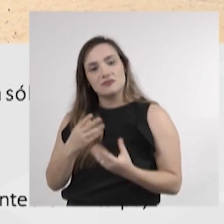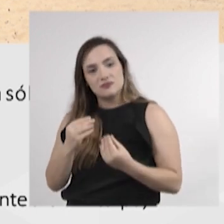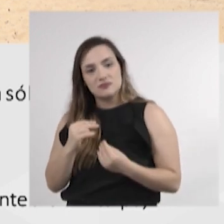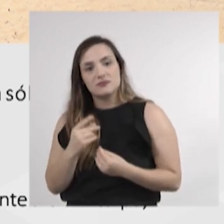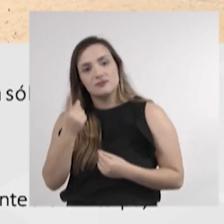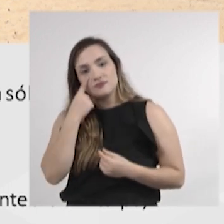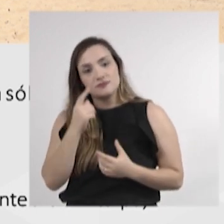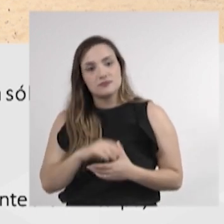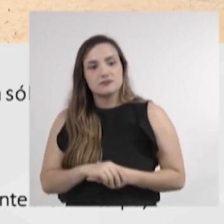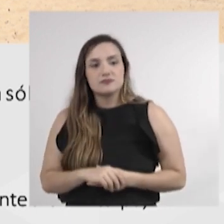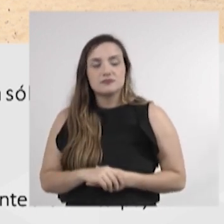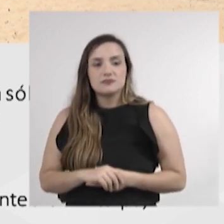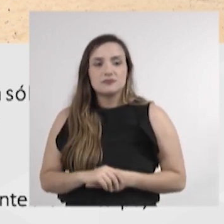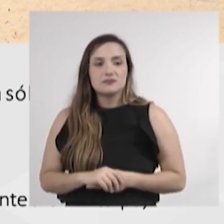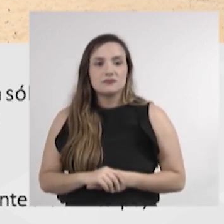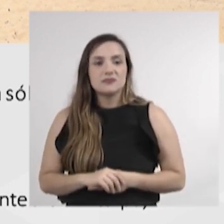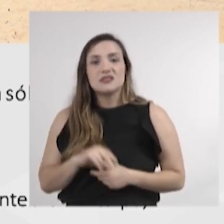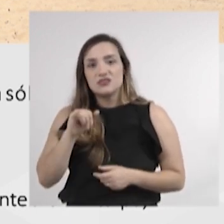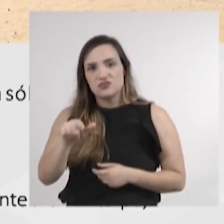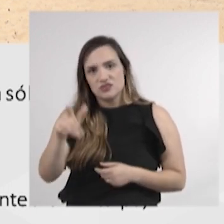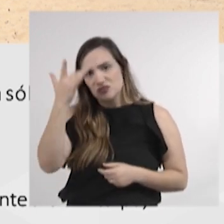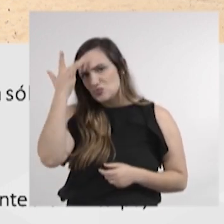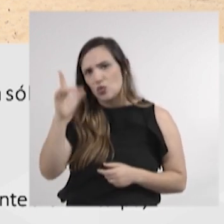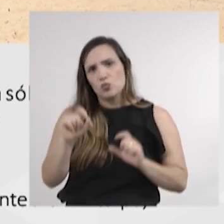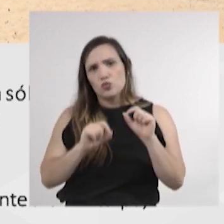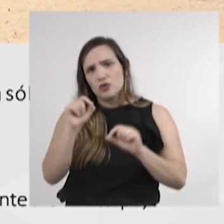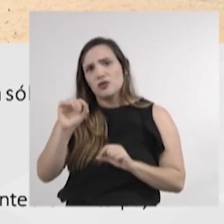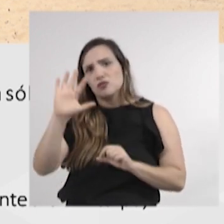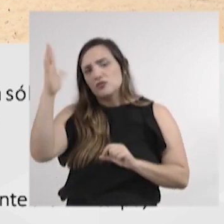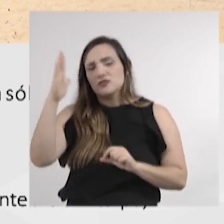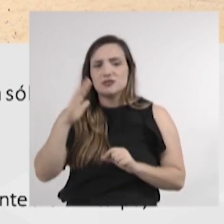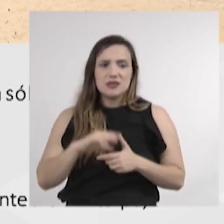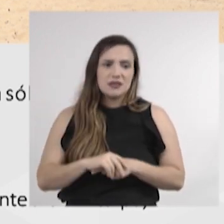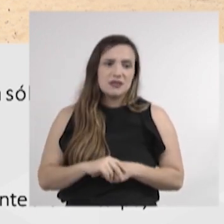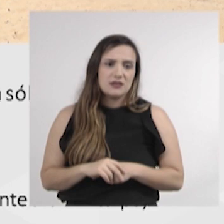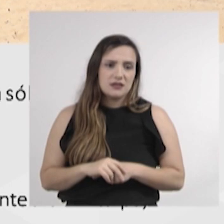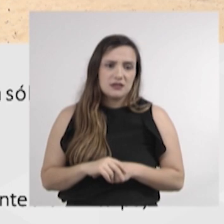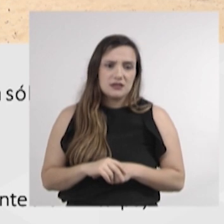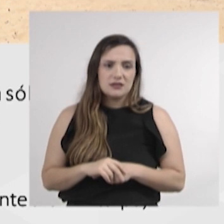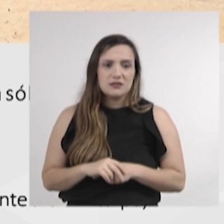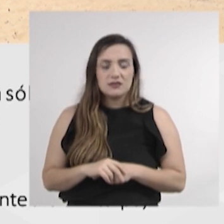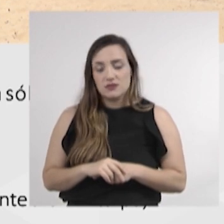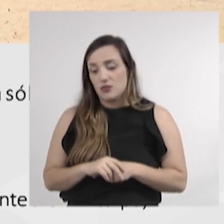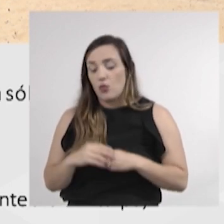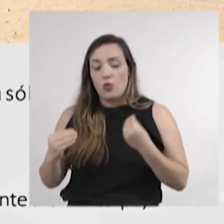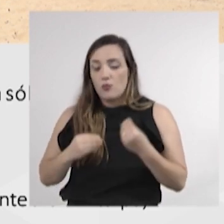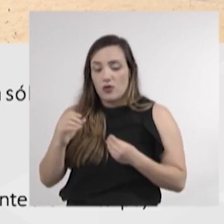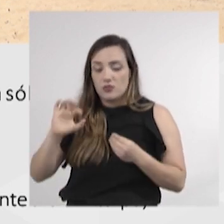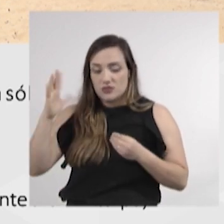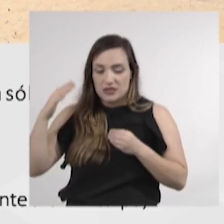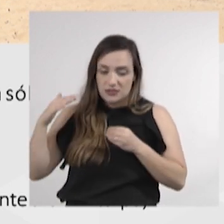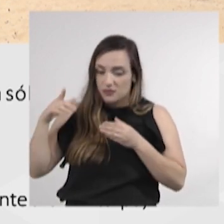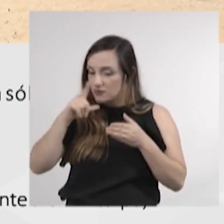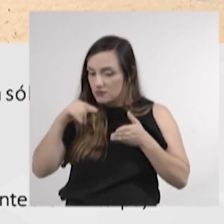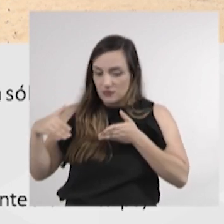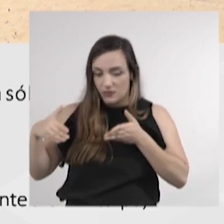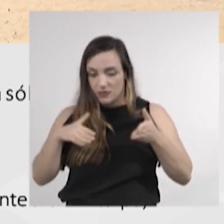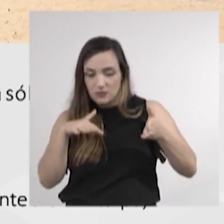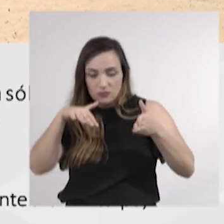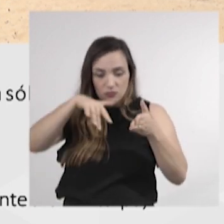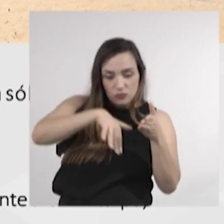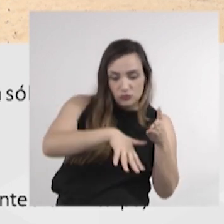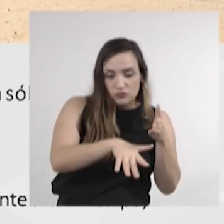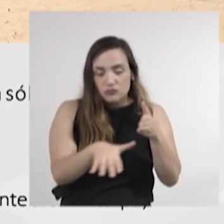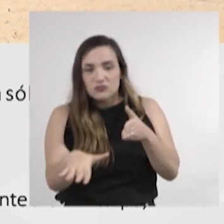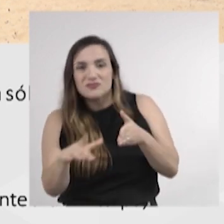uma ideia, na literatura, quando você não sabe o que está acontecendo entre descarga de suspensão, descarga do leito, que vai pelo leito, a gente considera